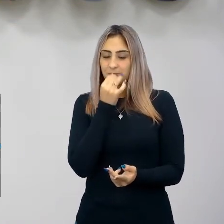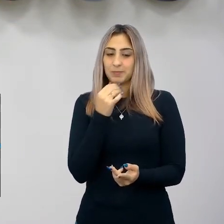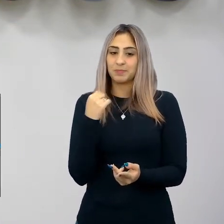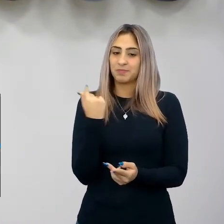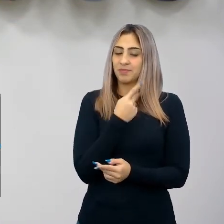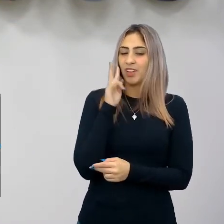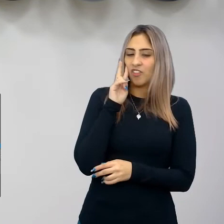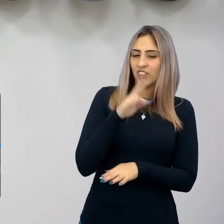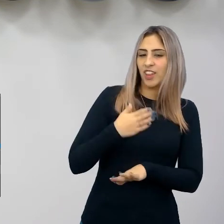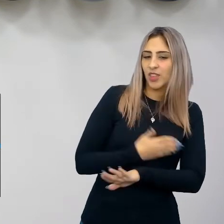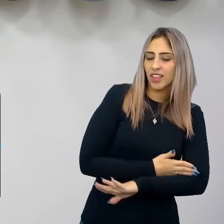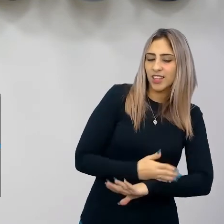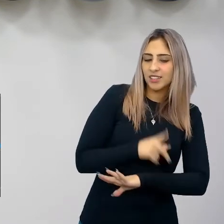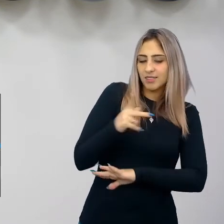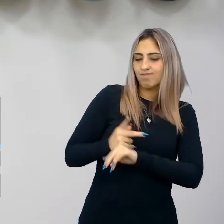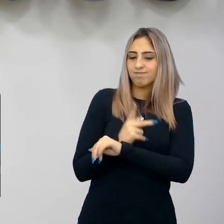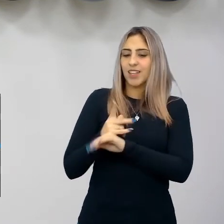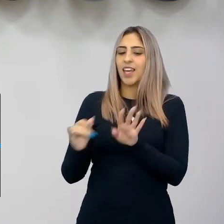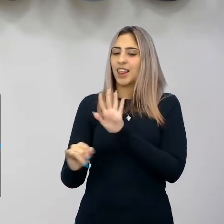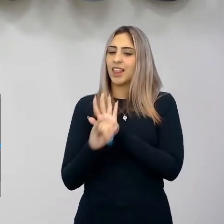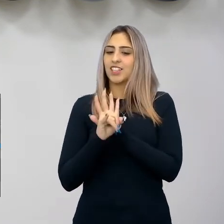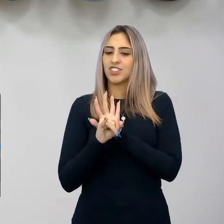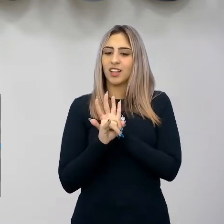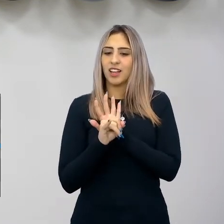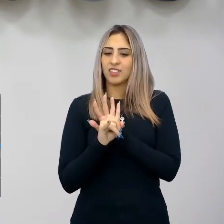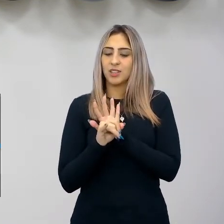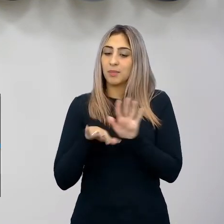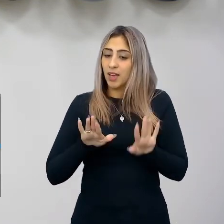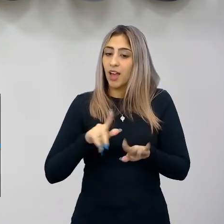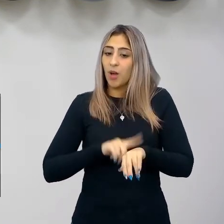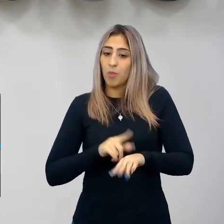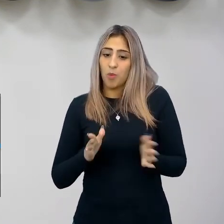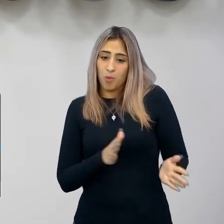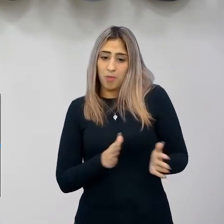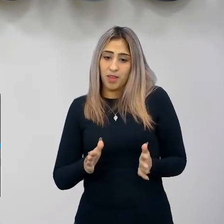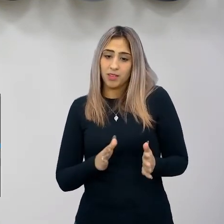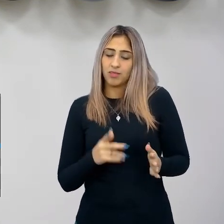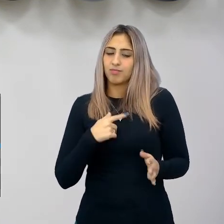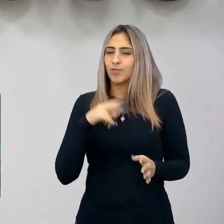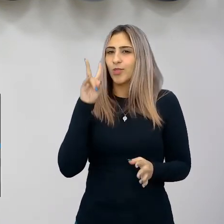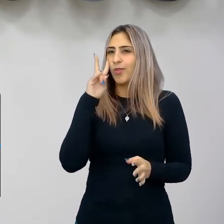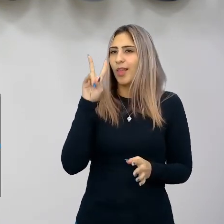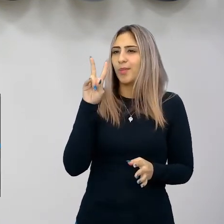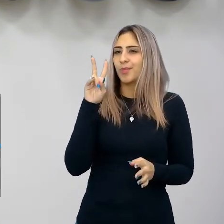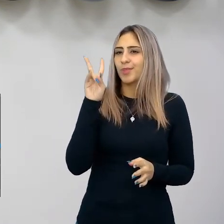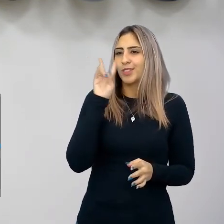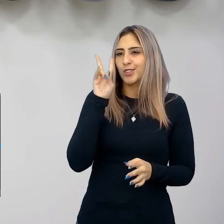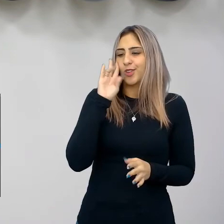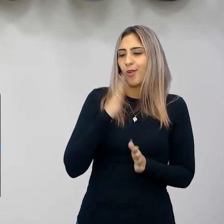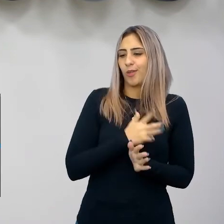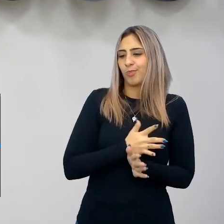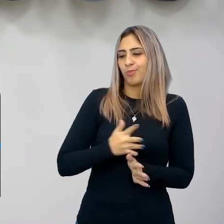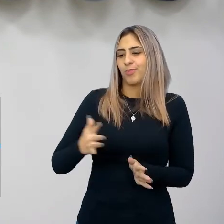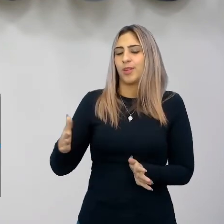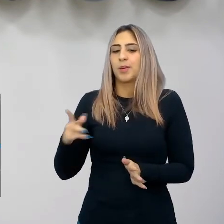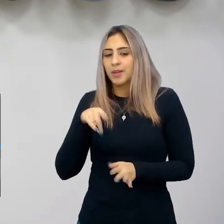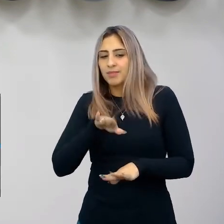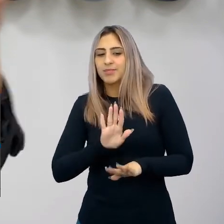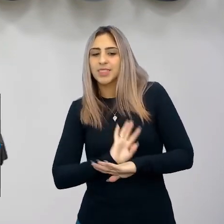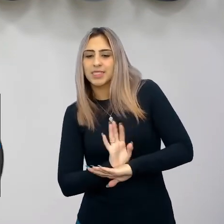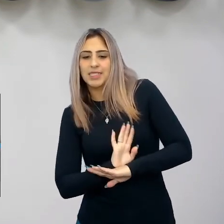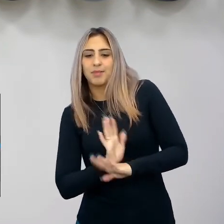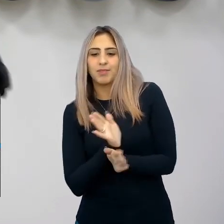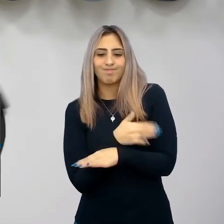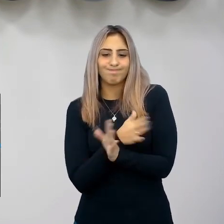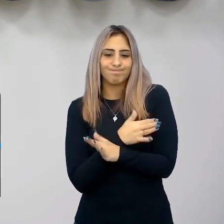vê ali no início essa busca da identidade, mas em algum momento, é que eu não lembro historicamente na linha do tempo ali, mas em algum momento o cinema foi se